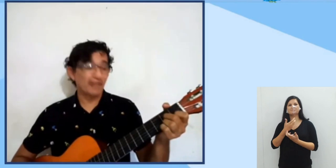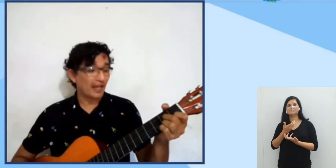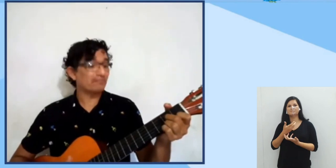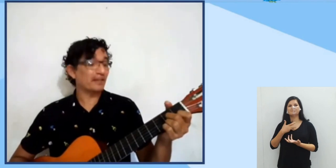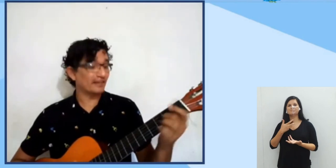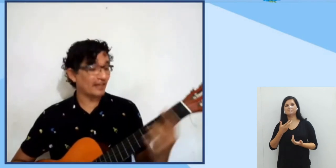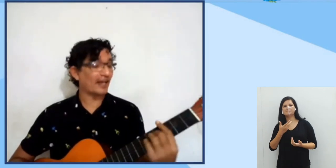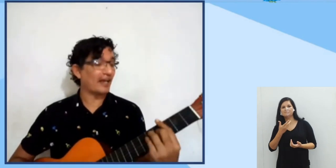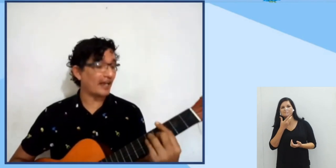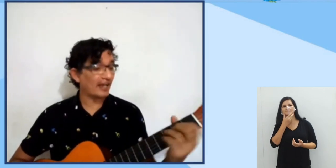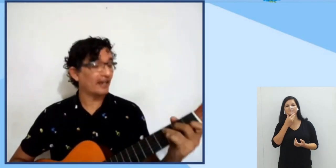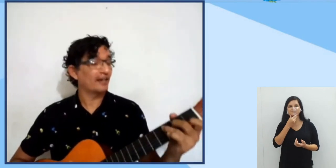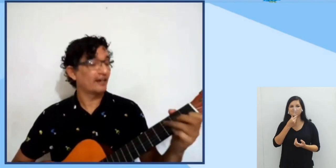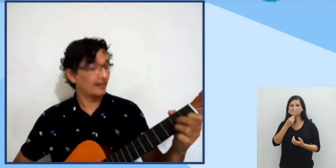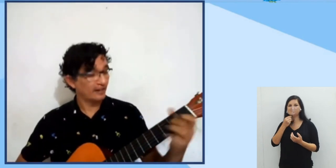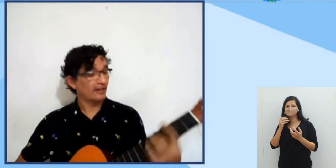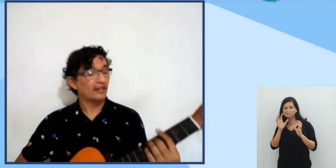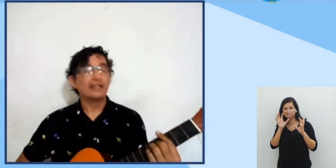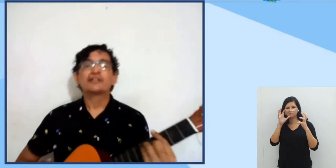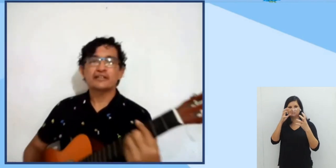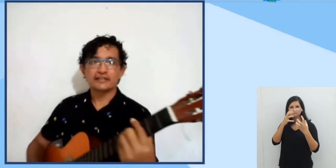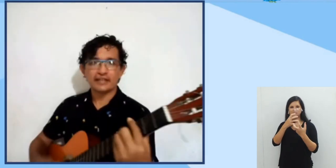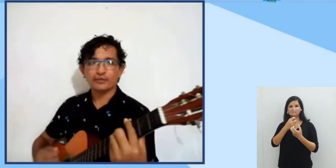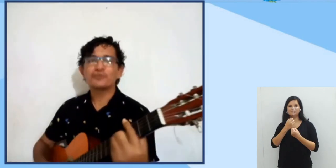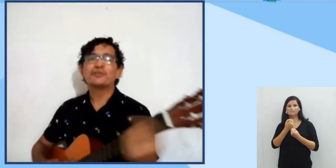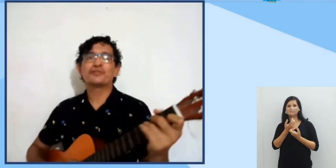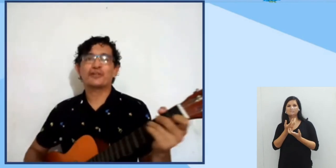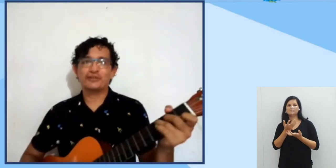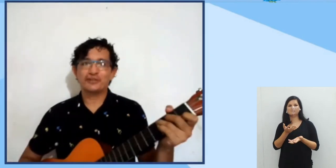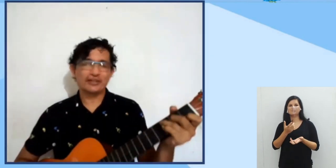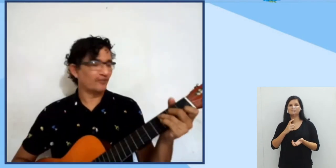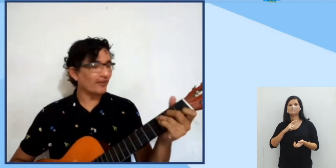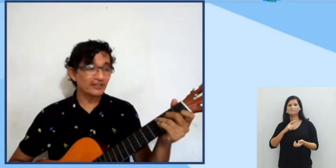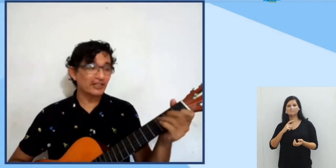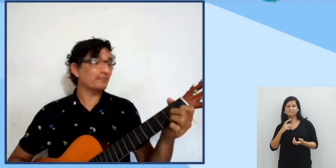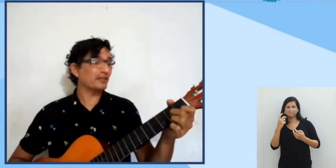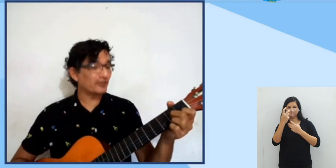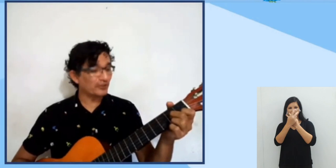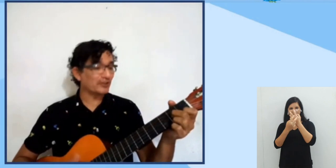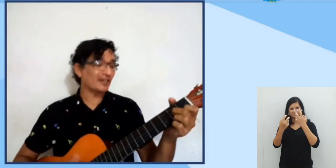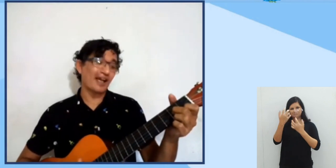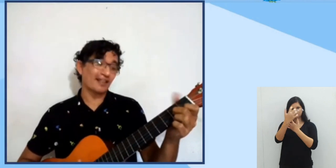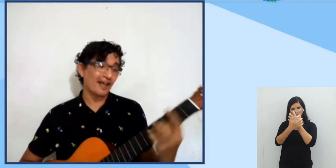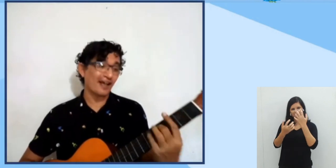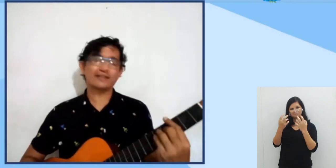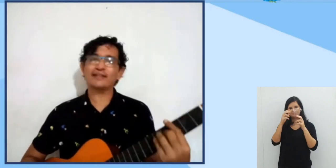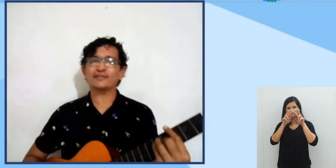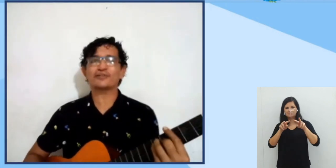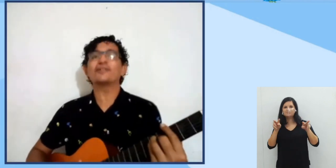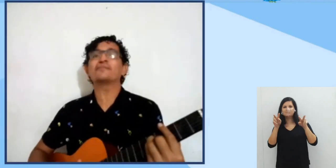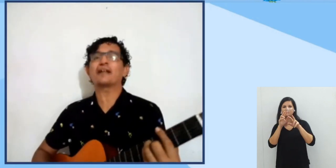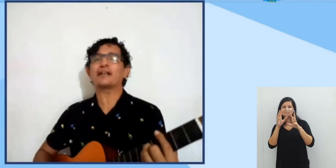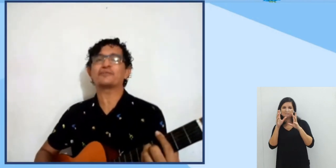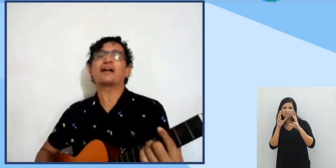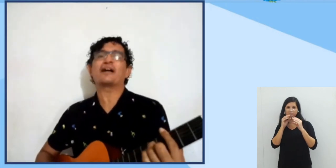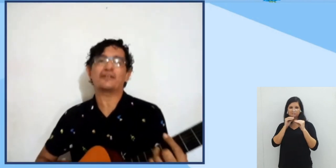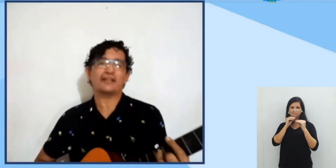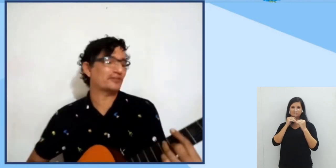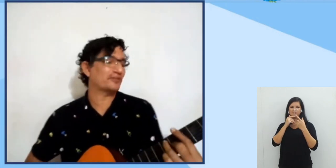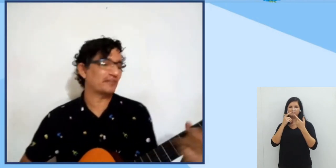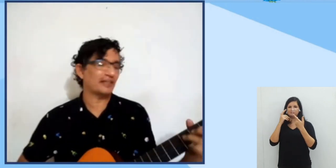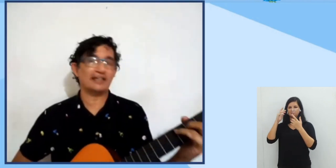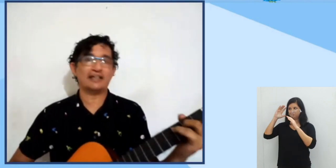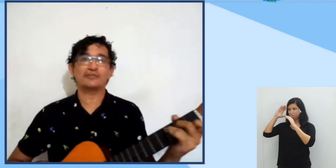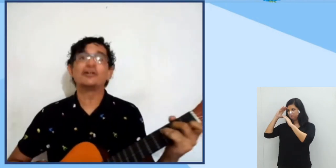empurrar os homens a penar. Que salve os olhos, que qual o gemido calado, a sombra do